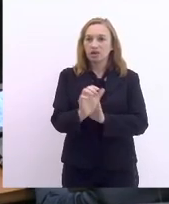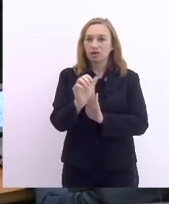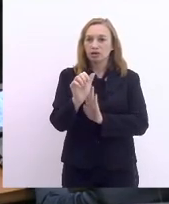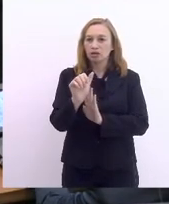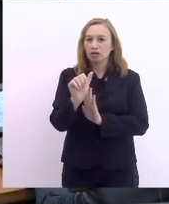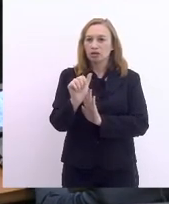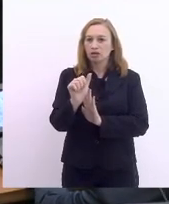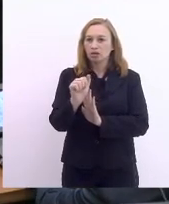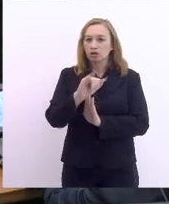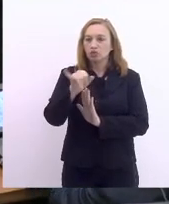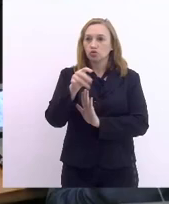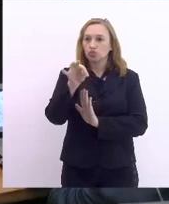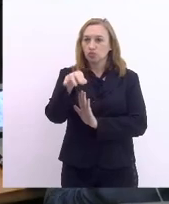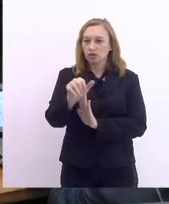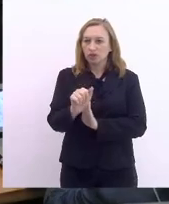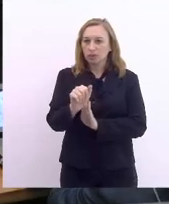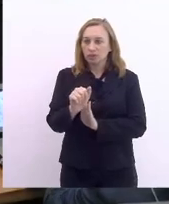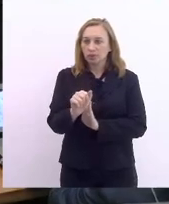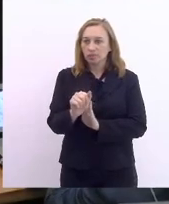E aí